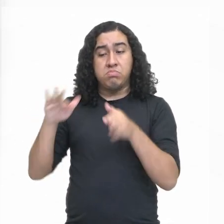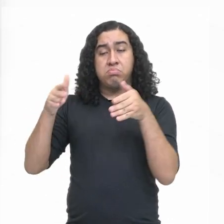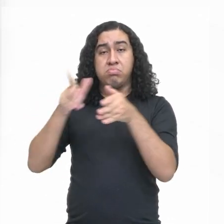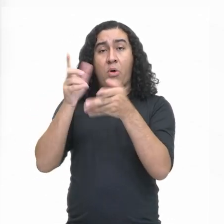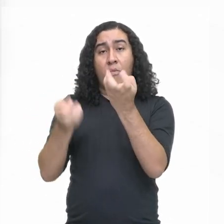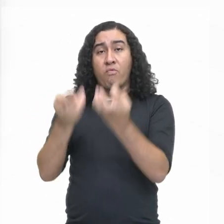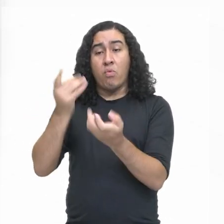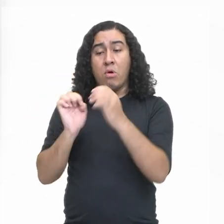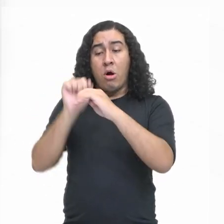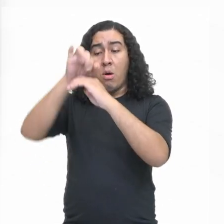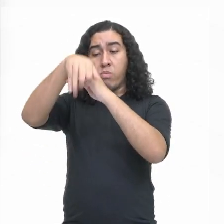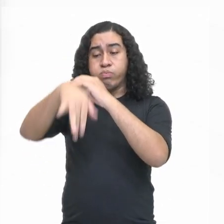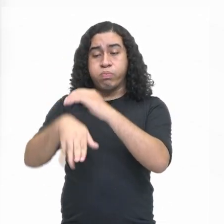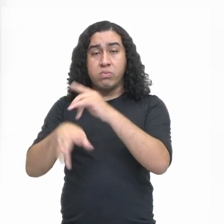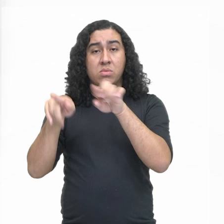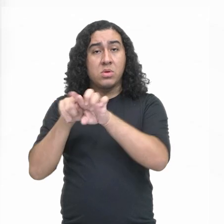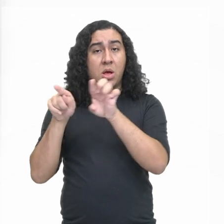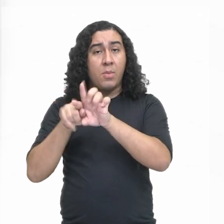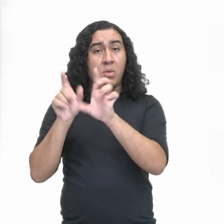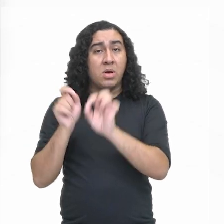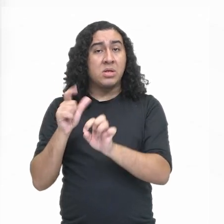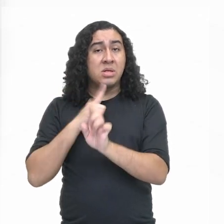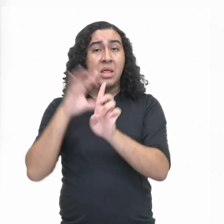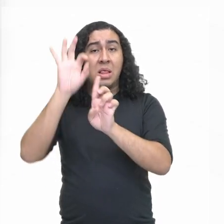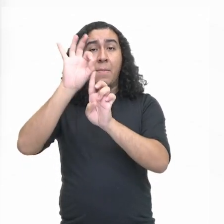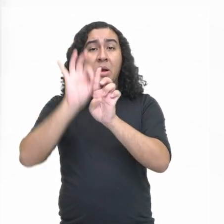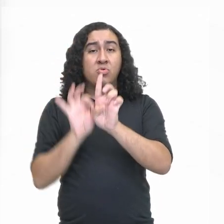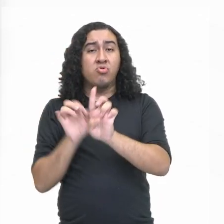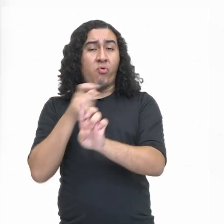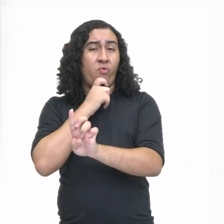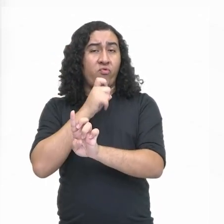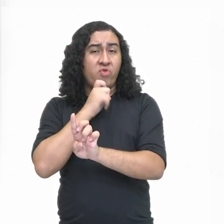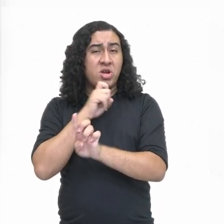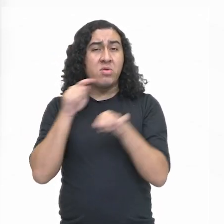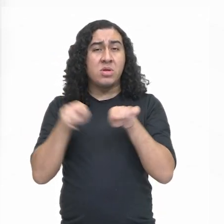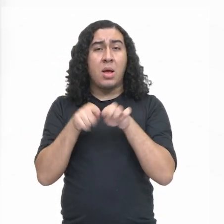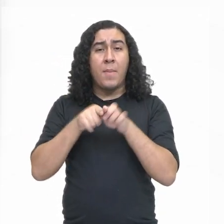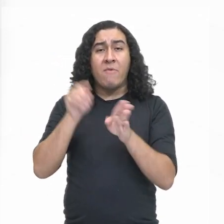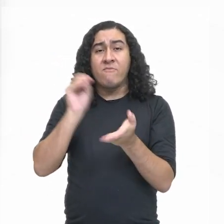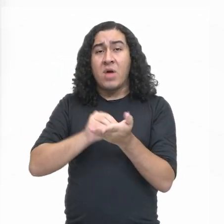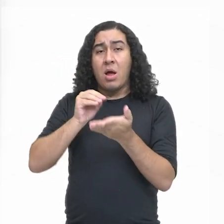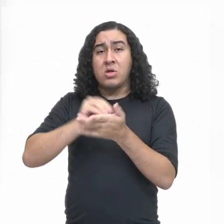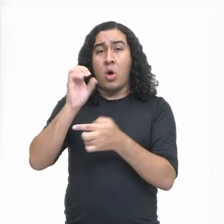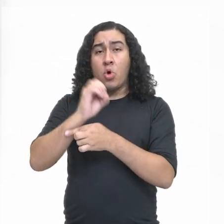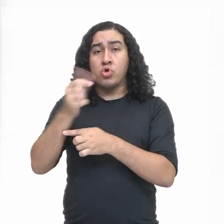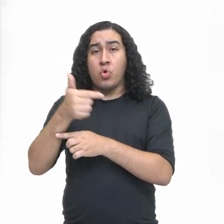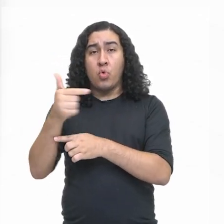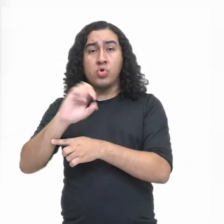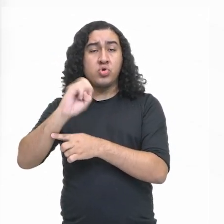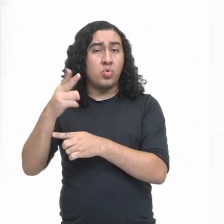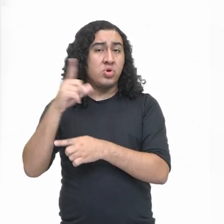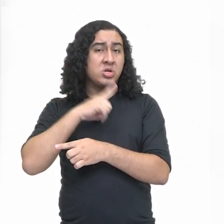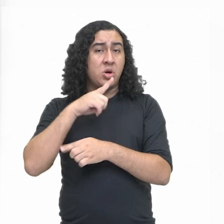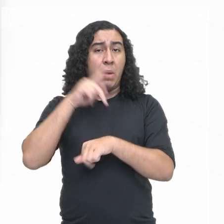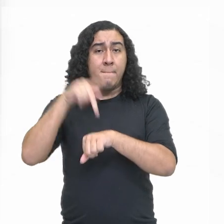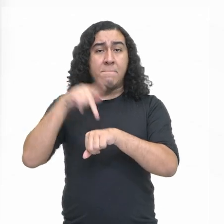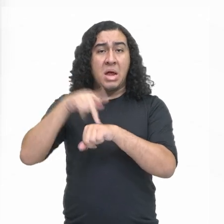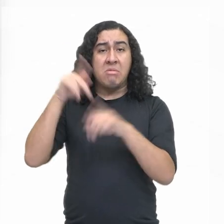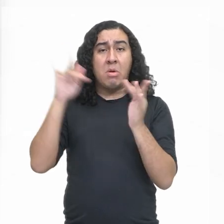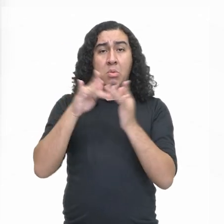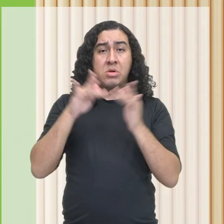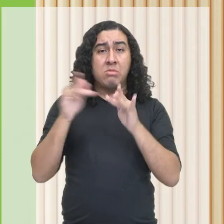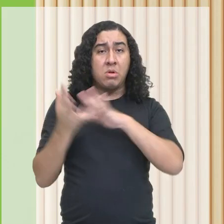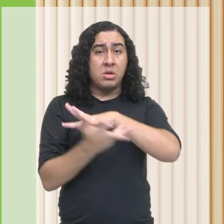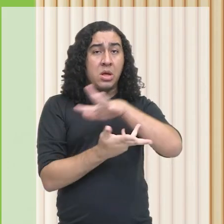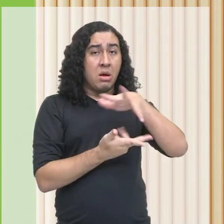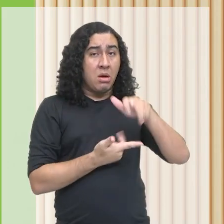vulcão, quando a temperatura baixou muito, quando faltou oxigênio, até mesmo quando o asteroide se chocou com o